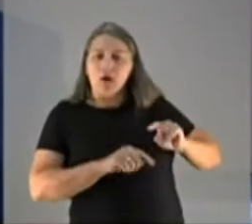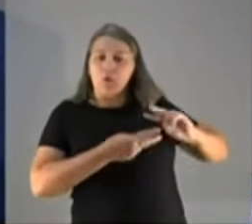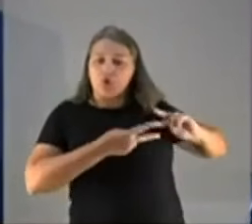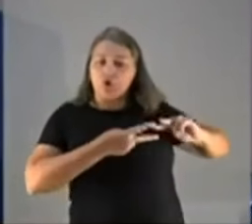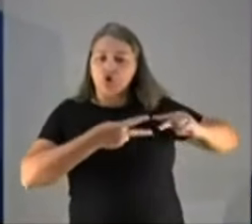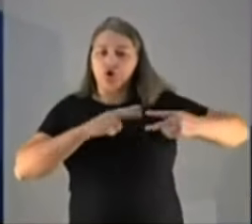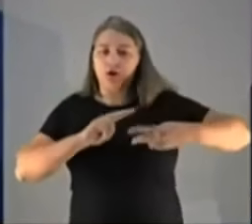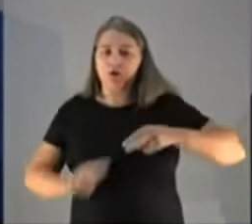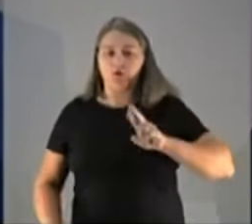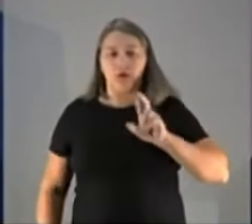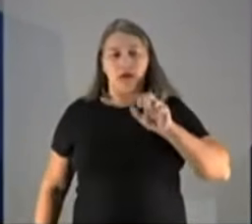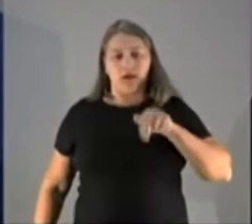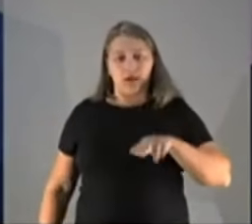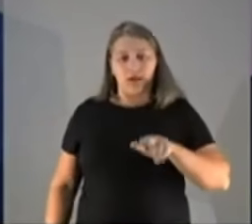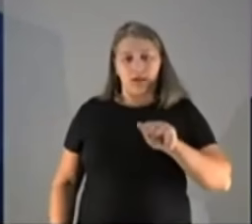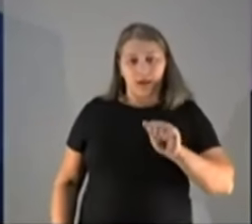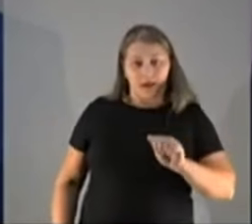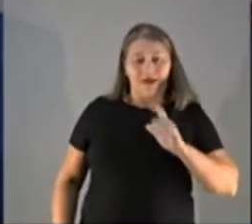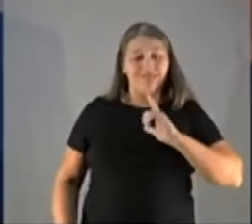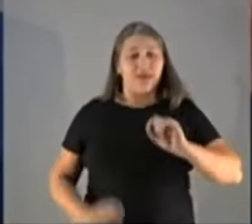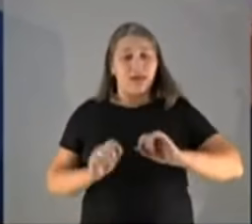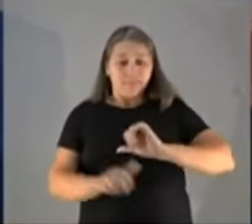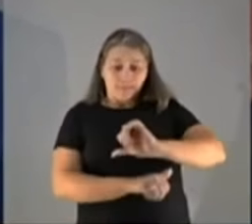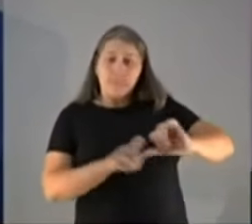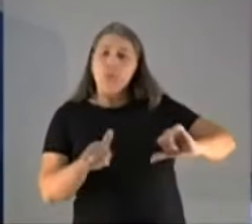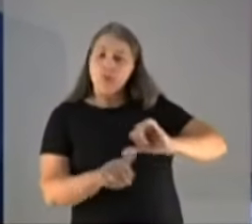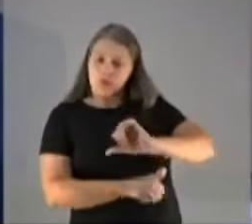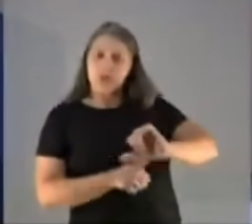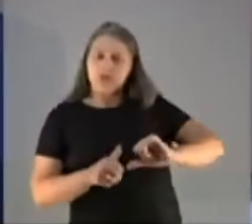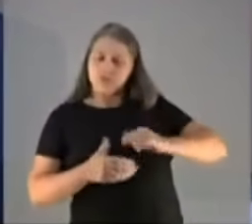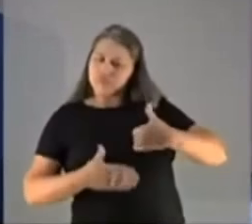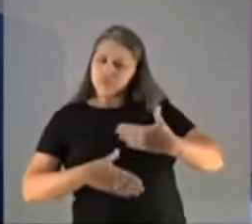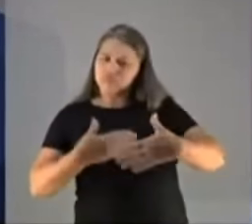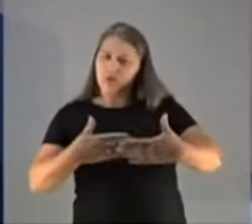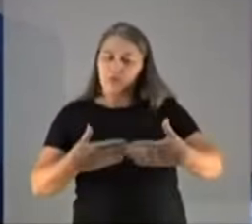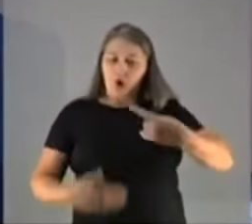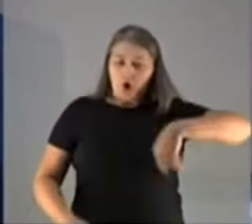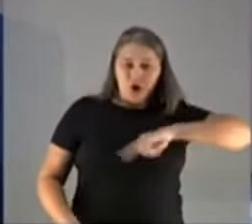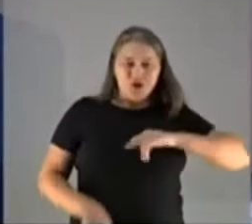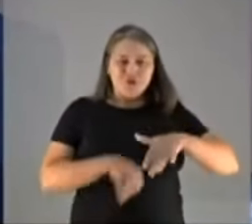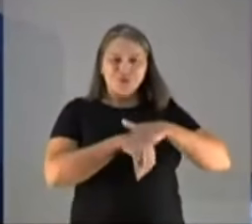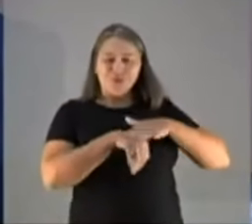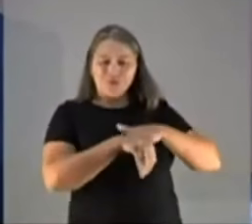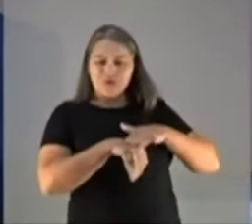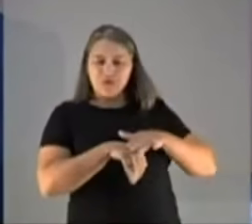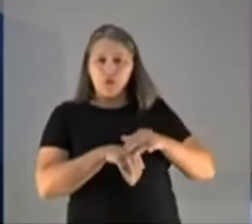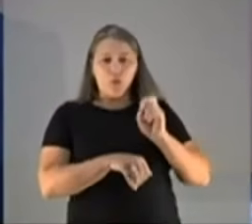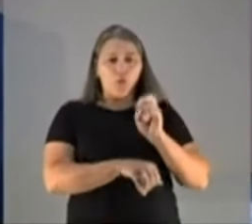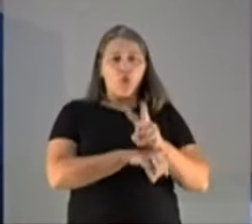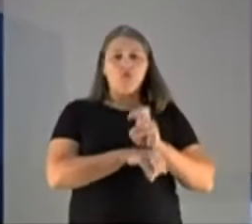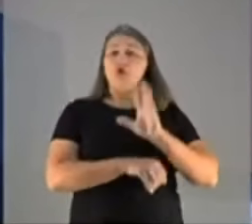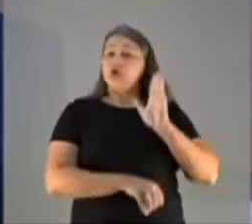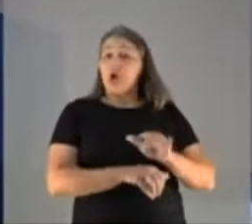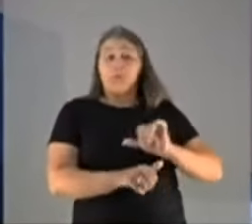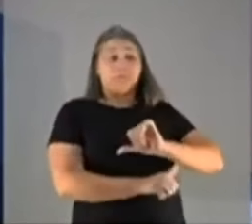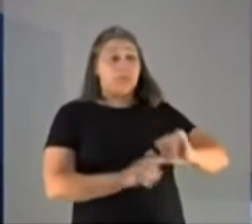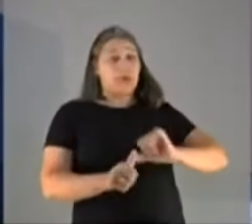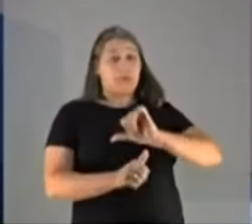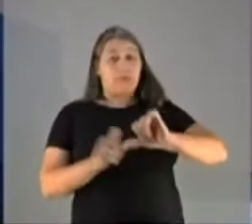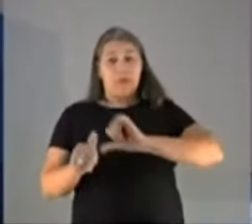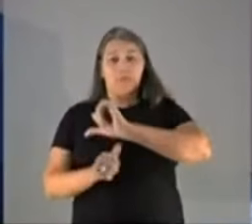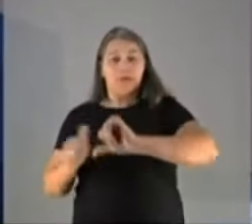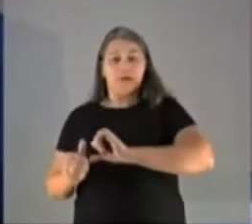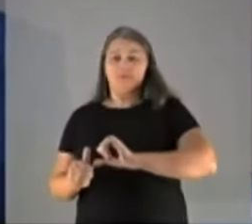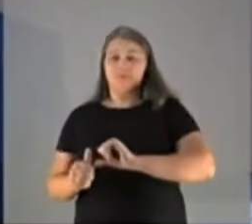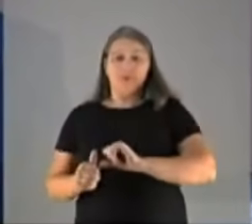RNA sofram mutações claras ao longo do tempo. Enquanto nós estamos conversando aqui, o vírus está mutando centenas